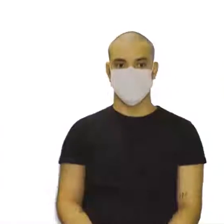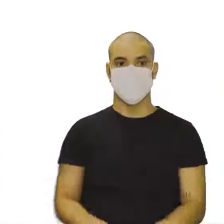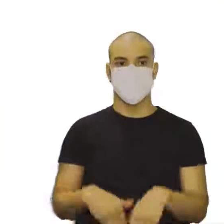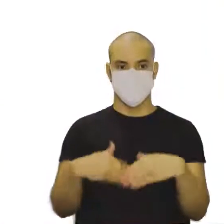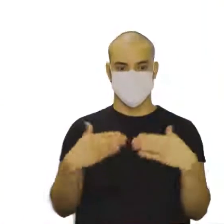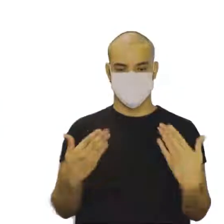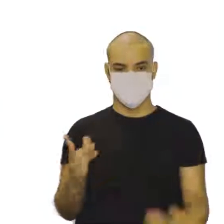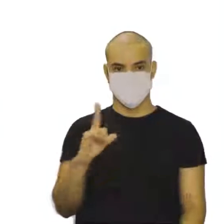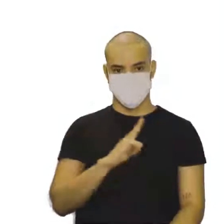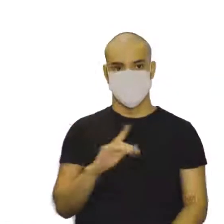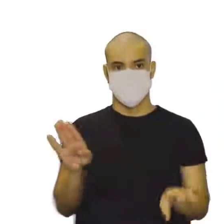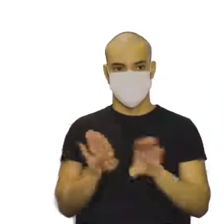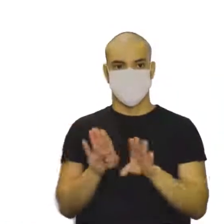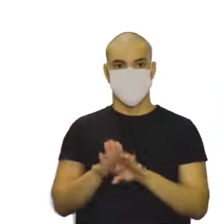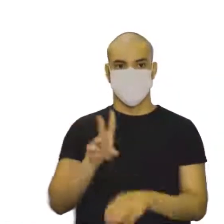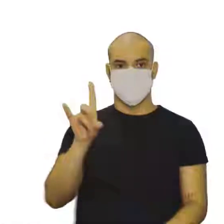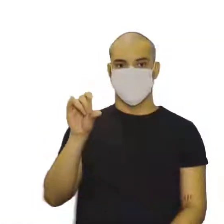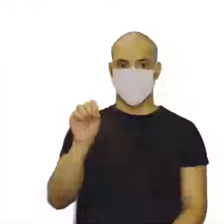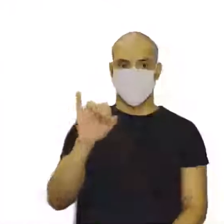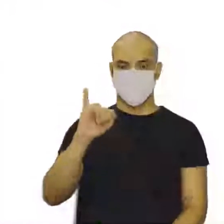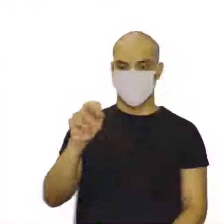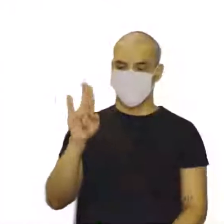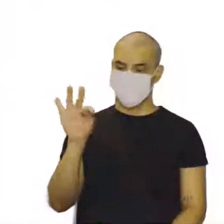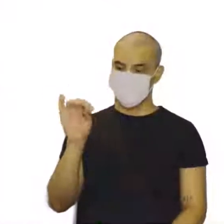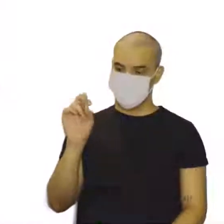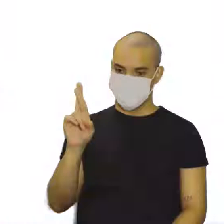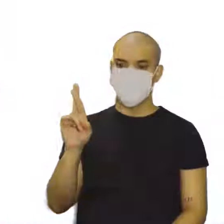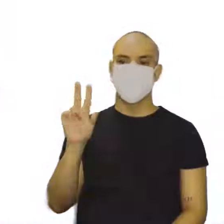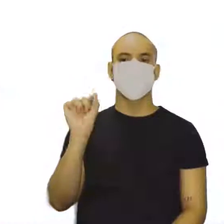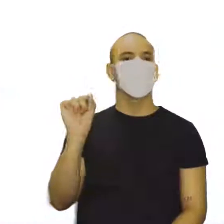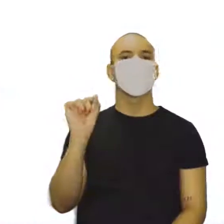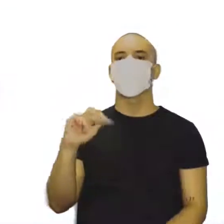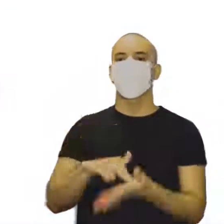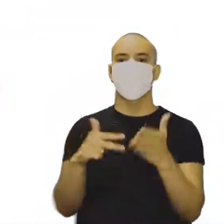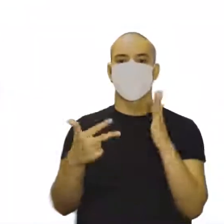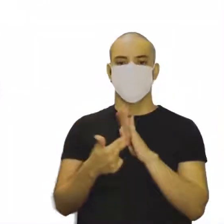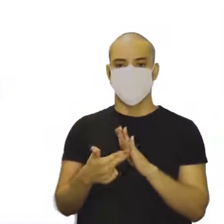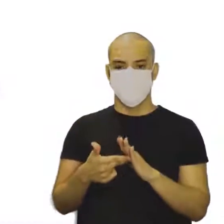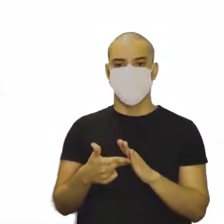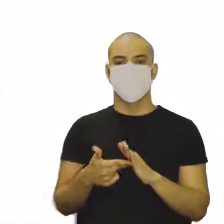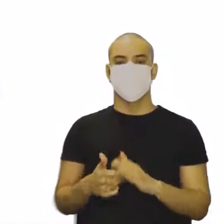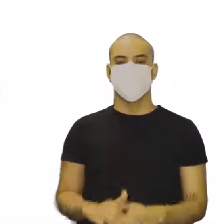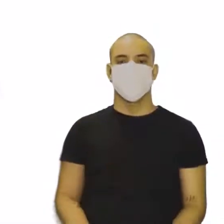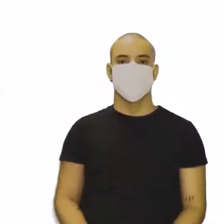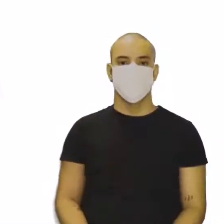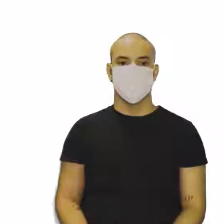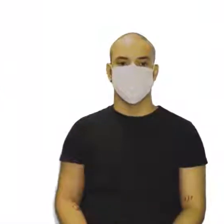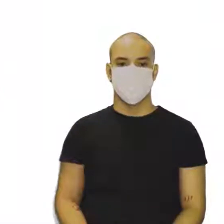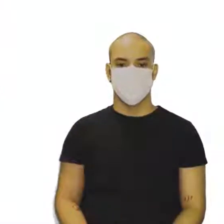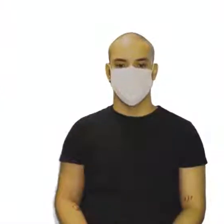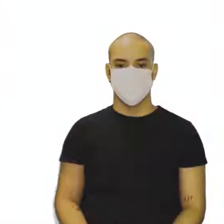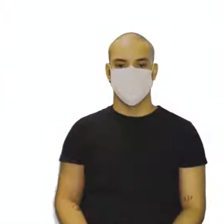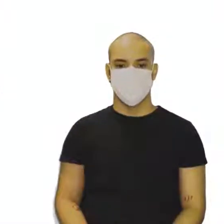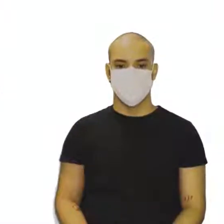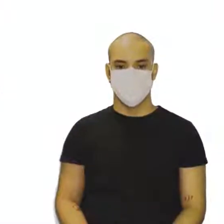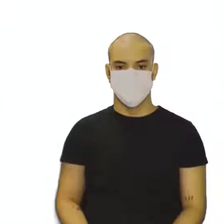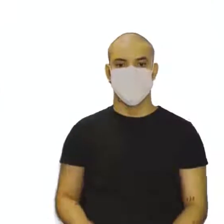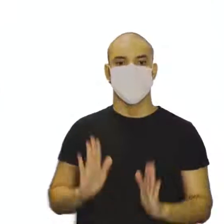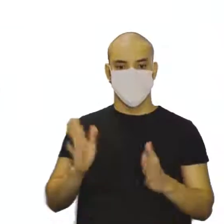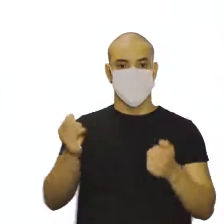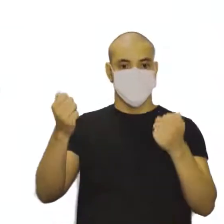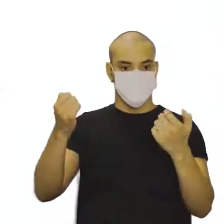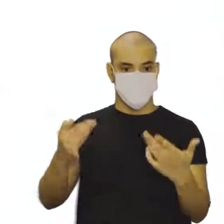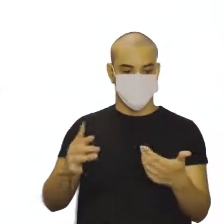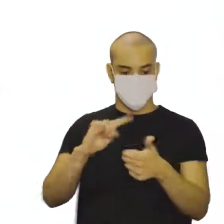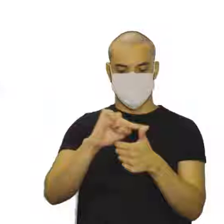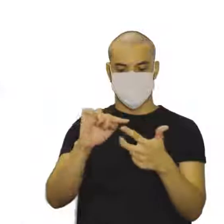nós temos também o disjuntor. O que vem ser o disjuntor? Nós falamos aqui disjuntores, relés e fusíveis, proteção contra